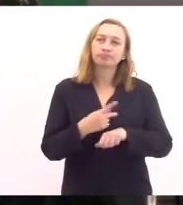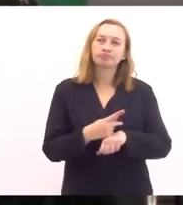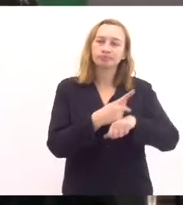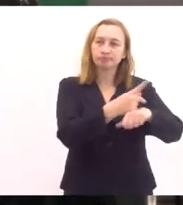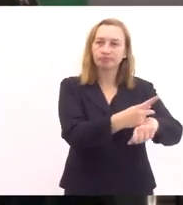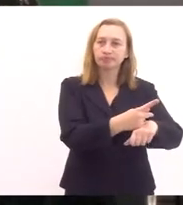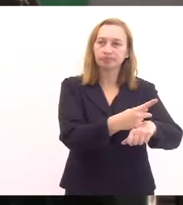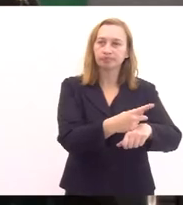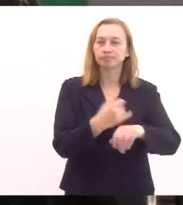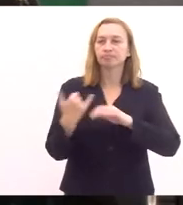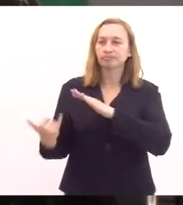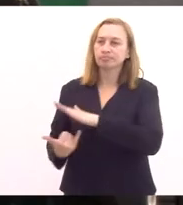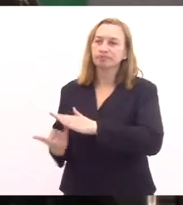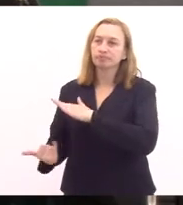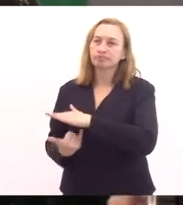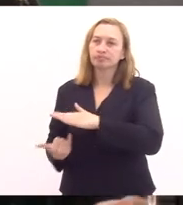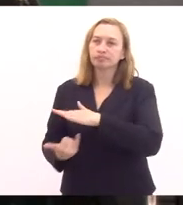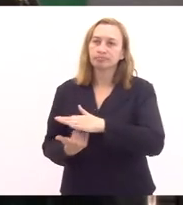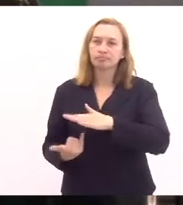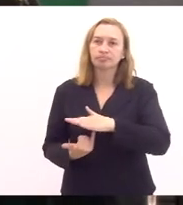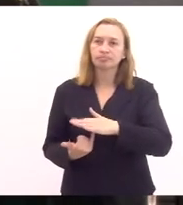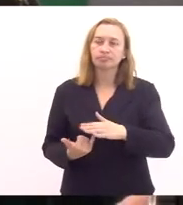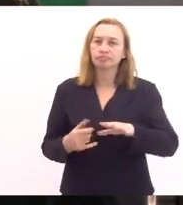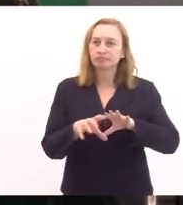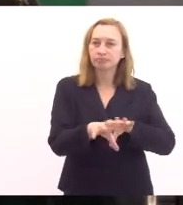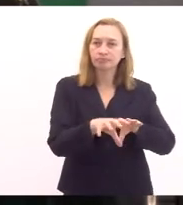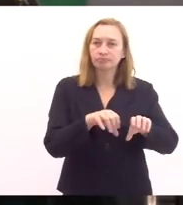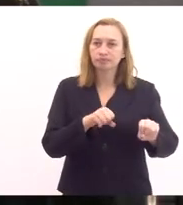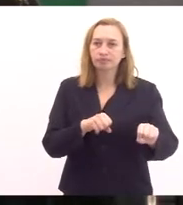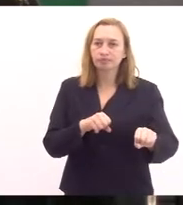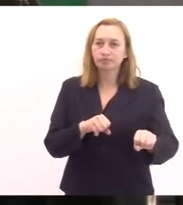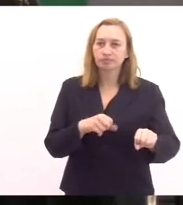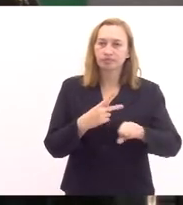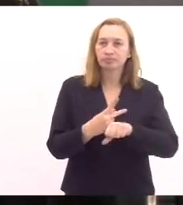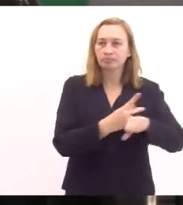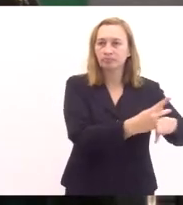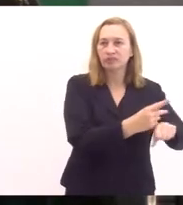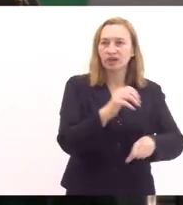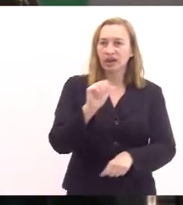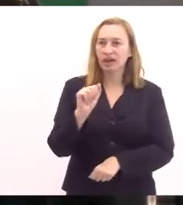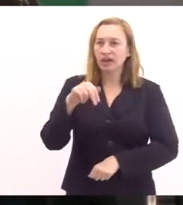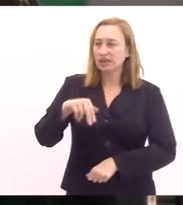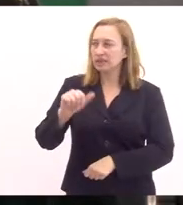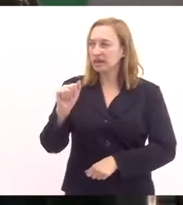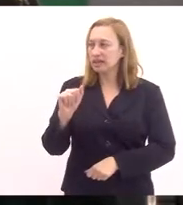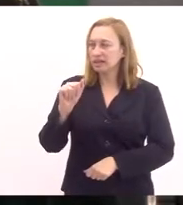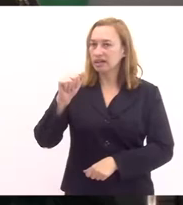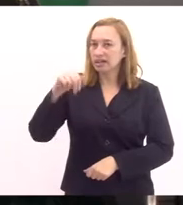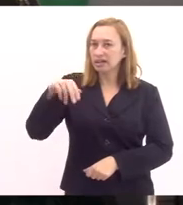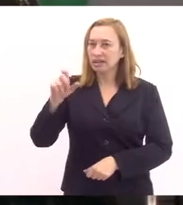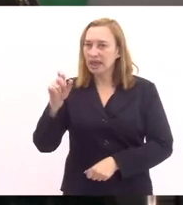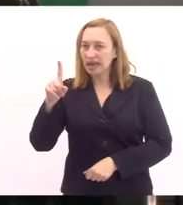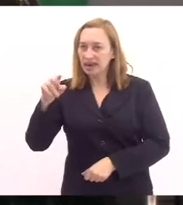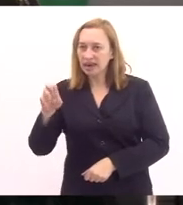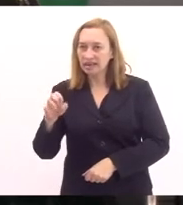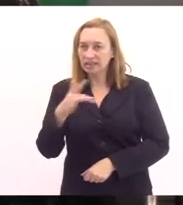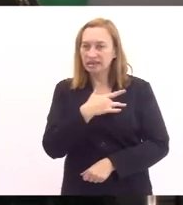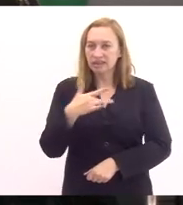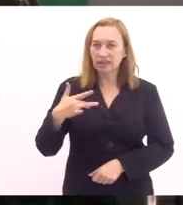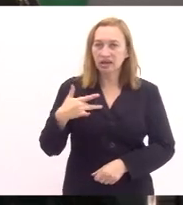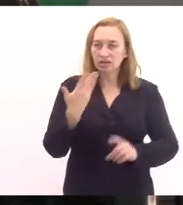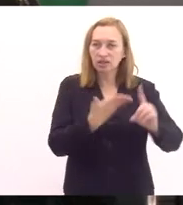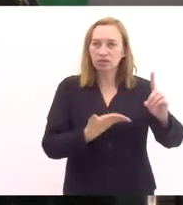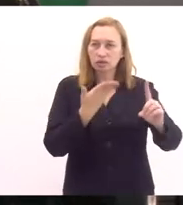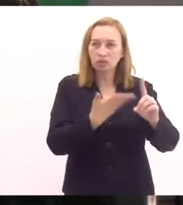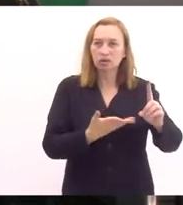instituições que vão ganhar o diploma prêmio ananelli de saúde da alerj que é a